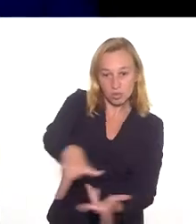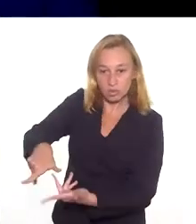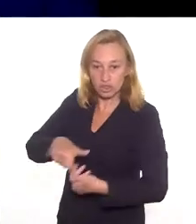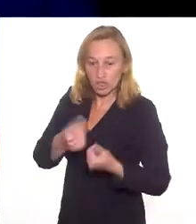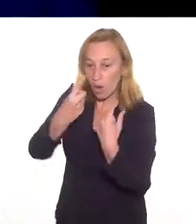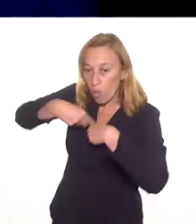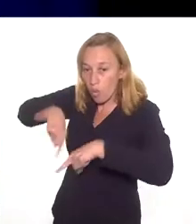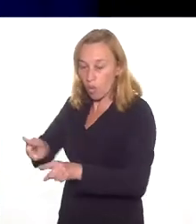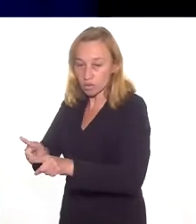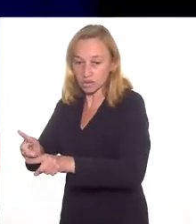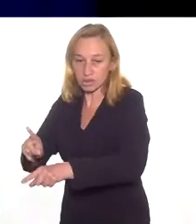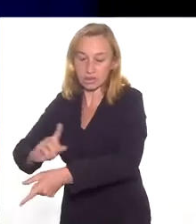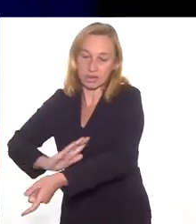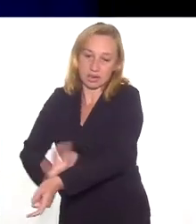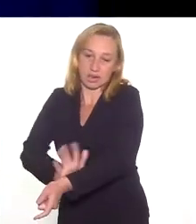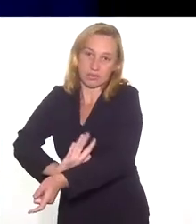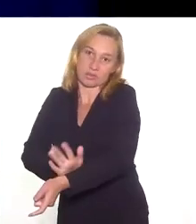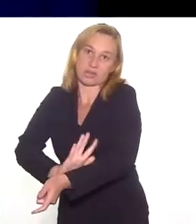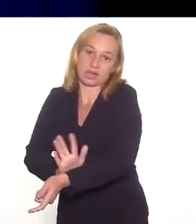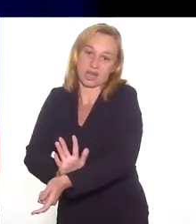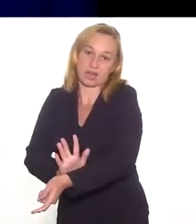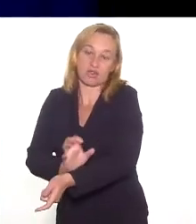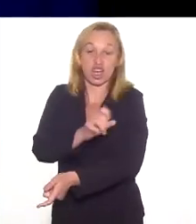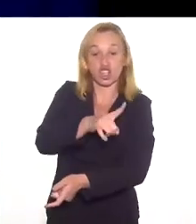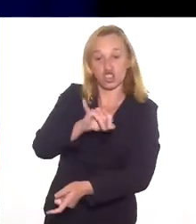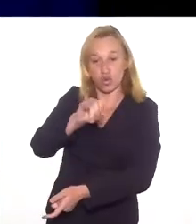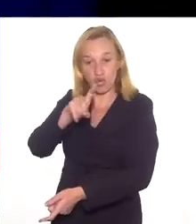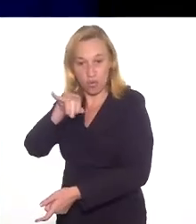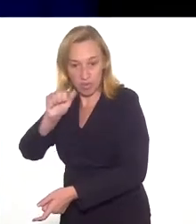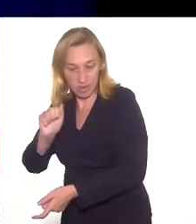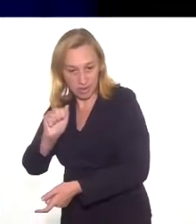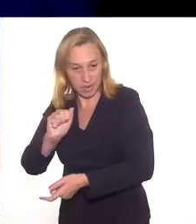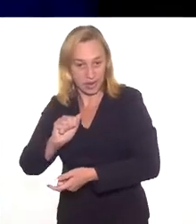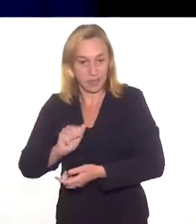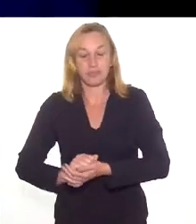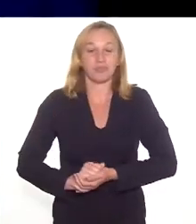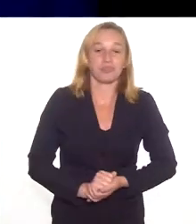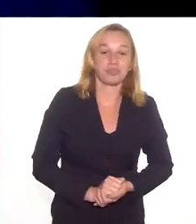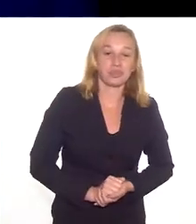in many different countries. It has raised expectations